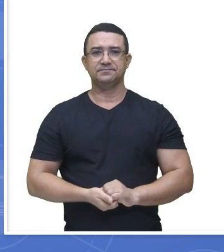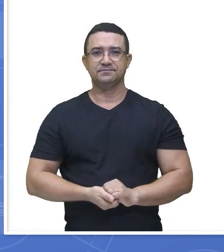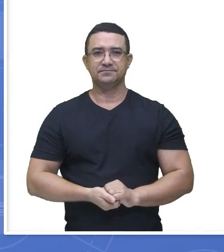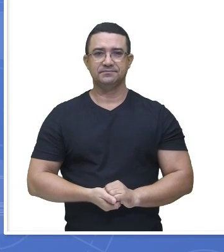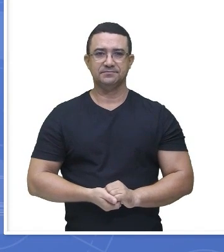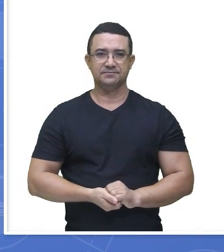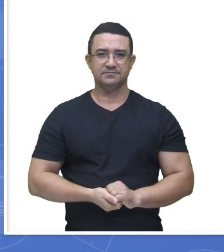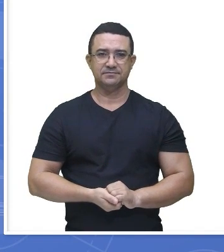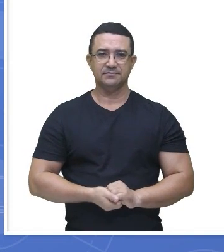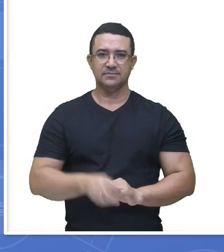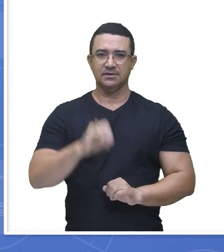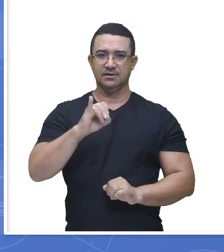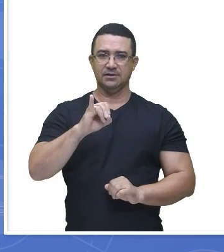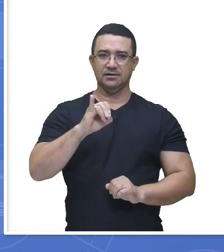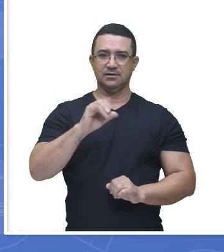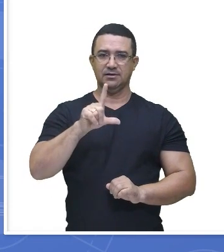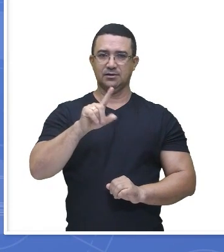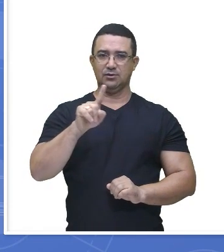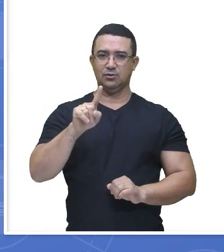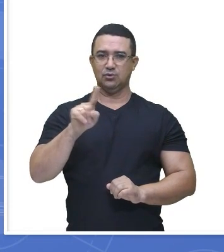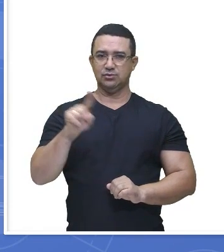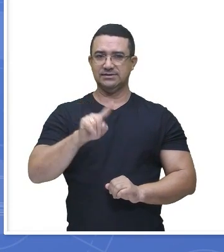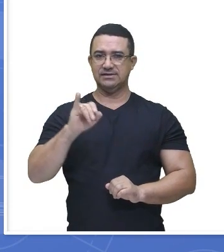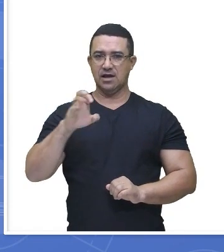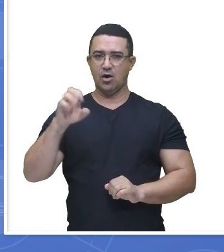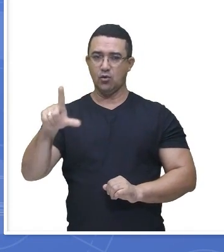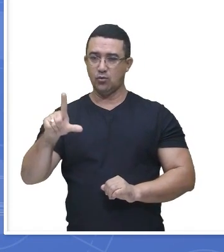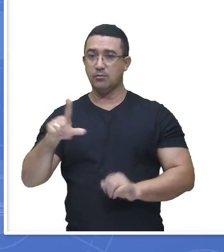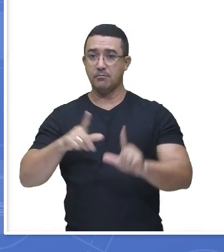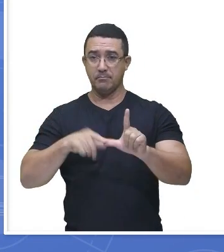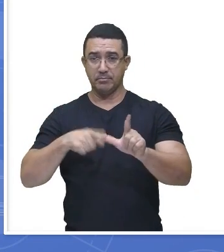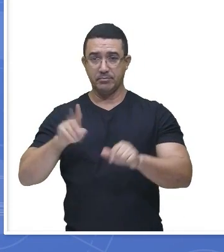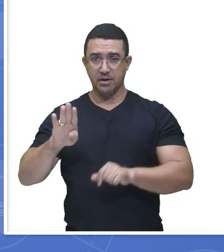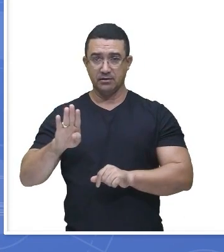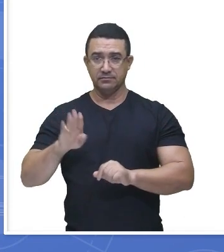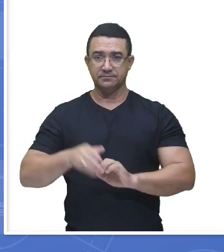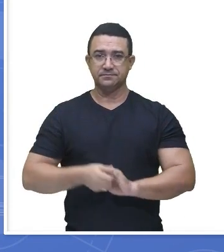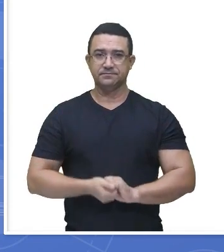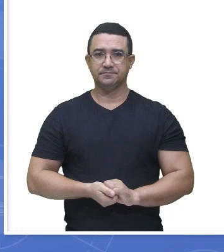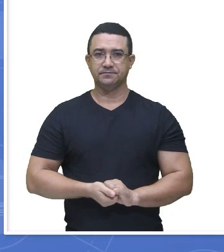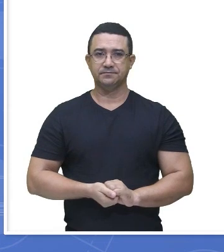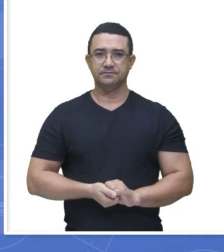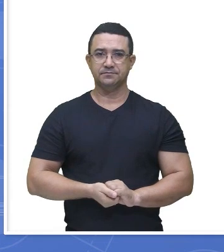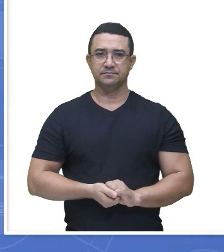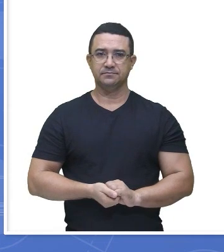A Isiel aqui, a alternativa B. Quem mais?